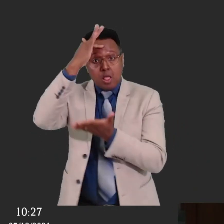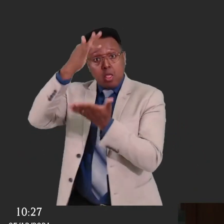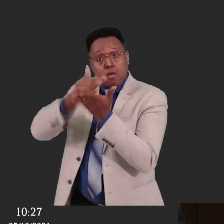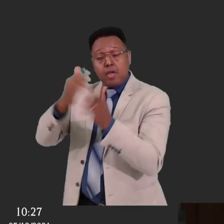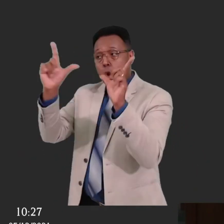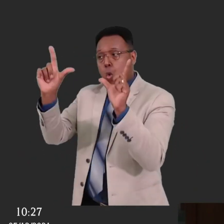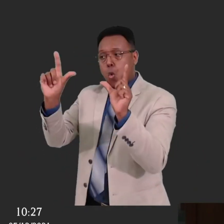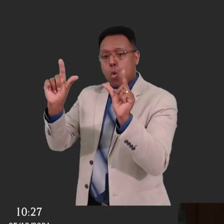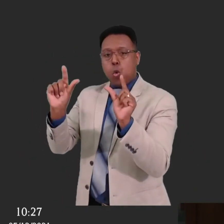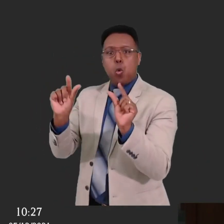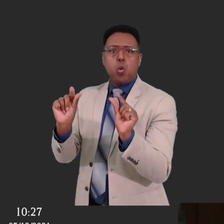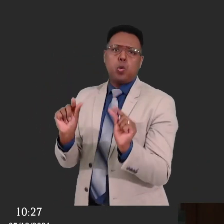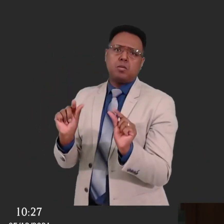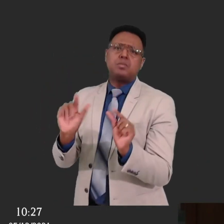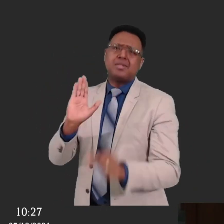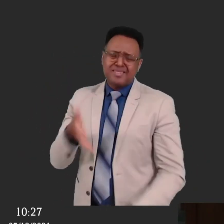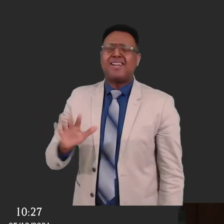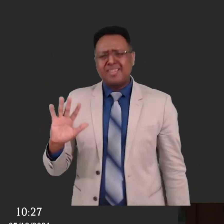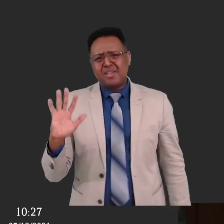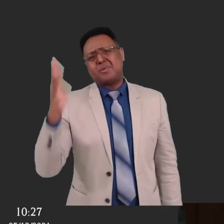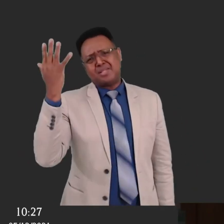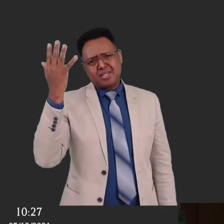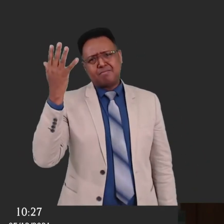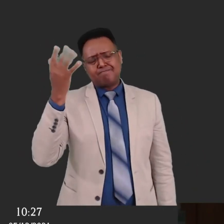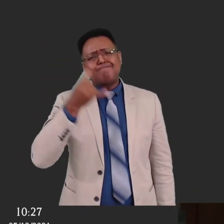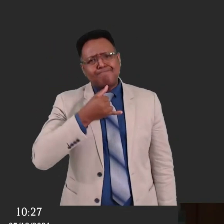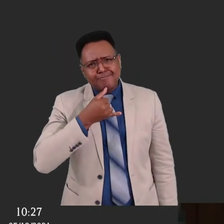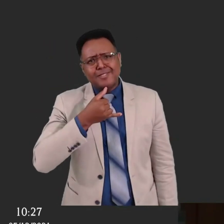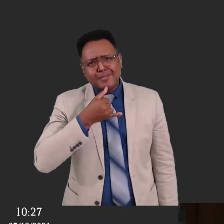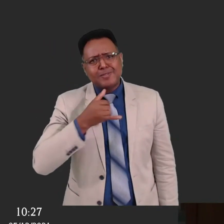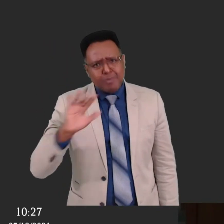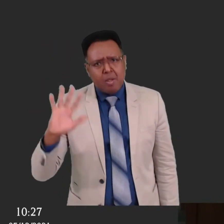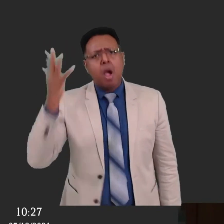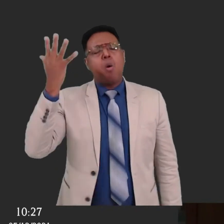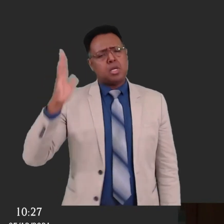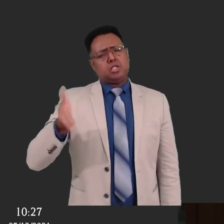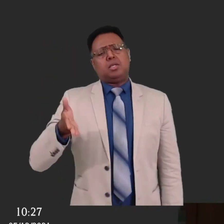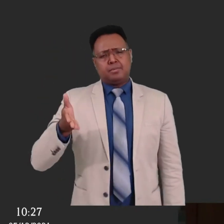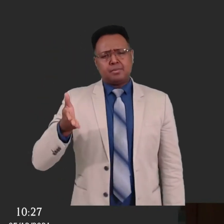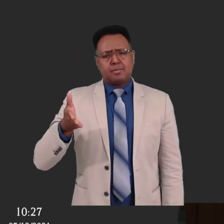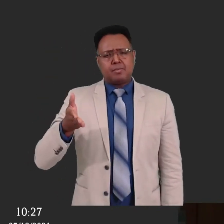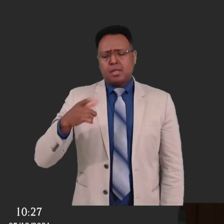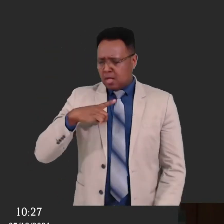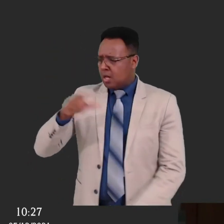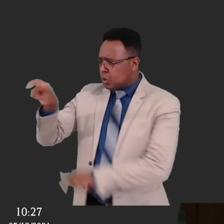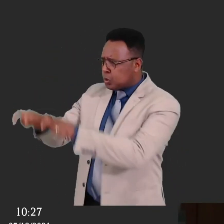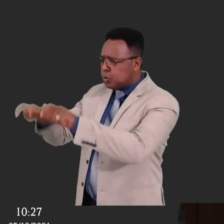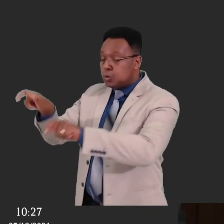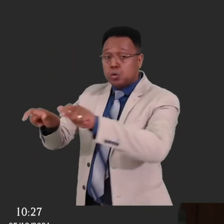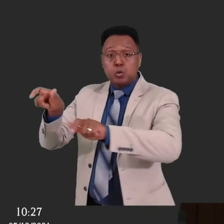nas virtudes divinas. Isso já acontece. Lamentamos, mas há muitas pessoas que,